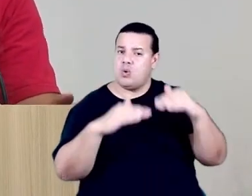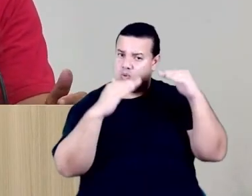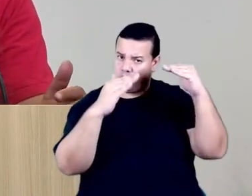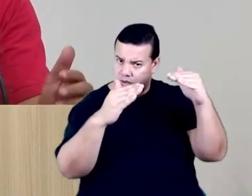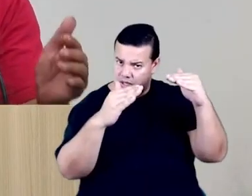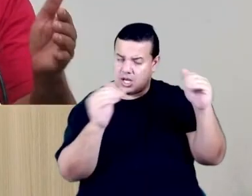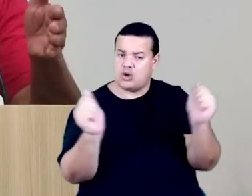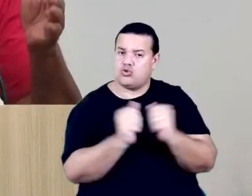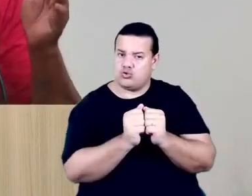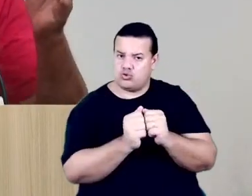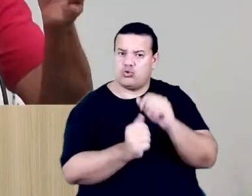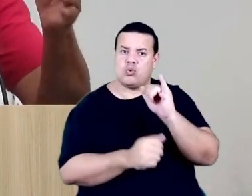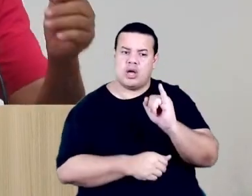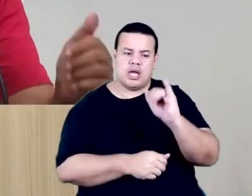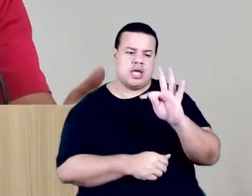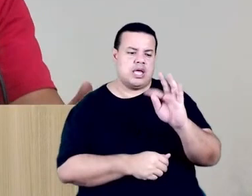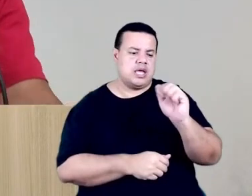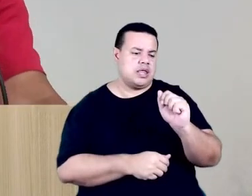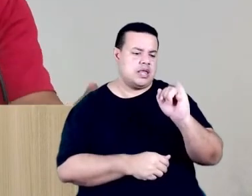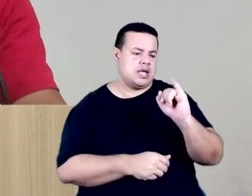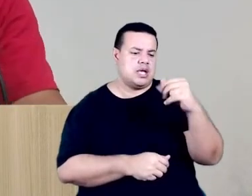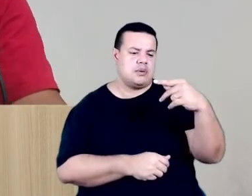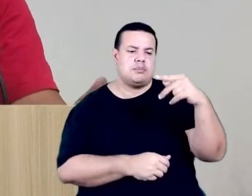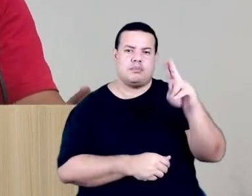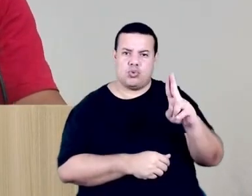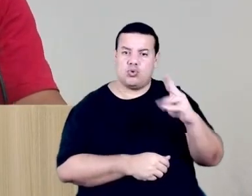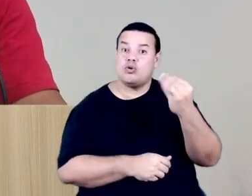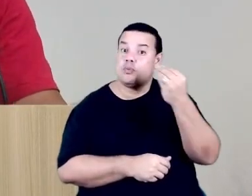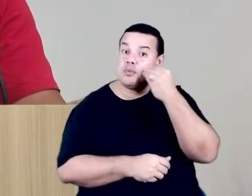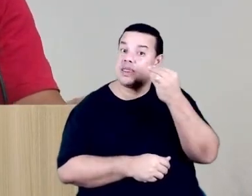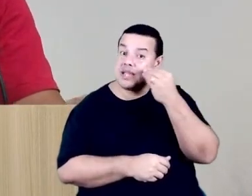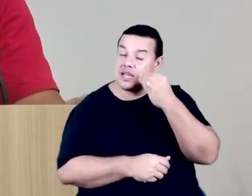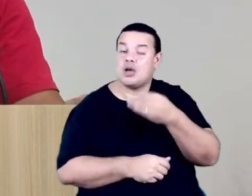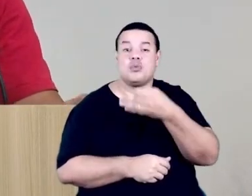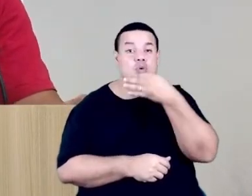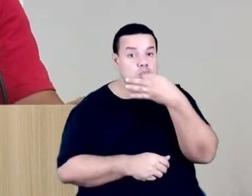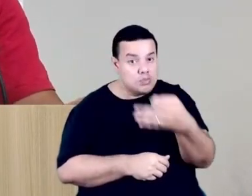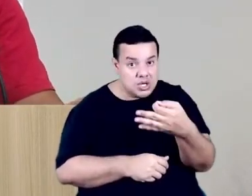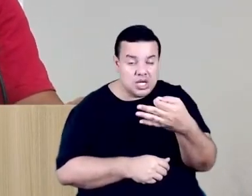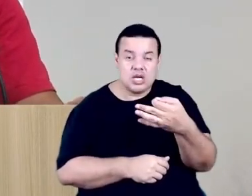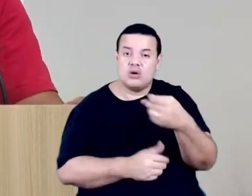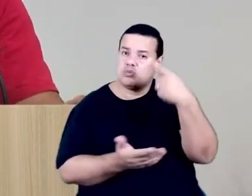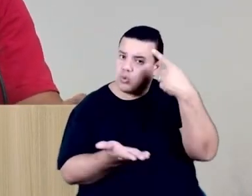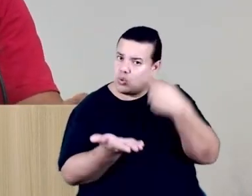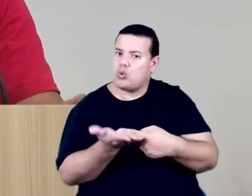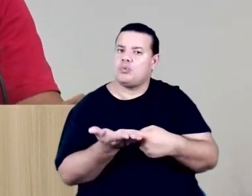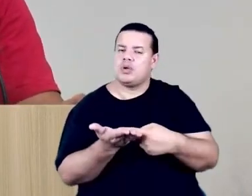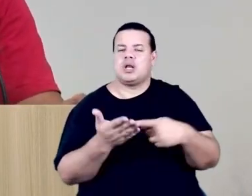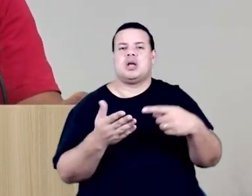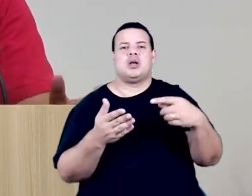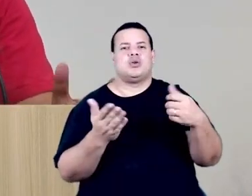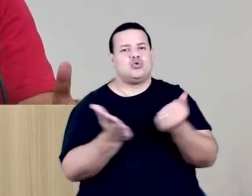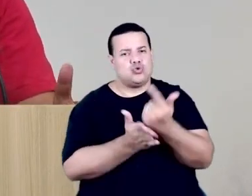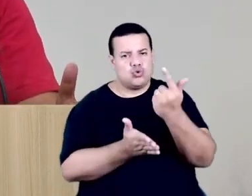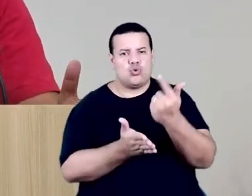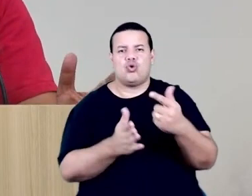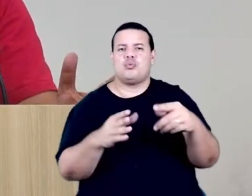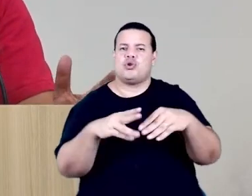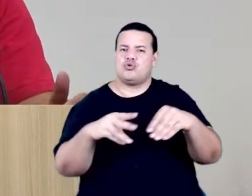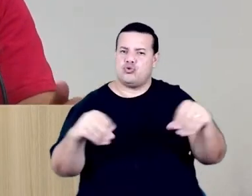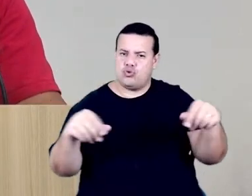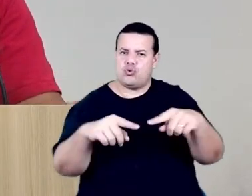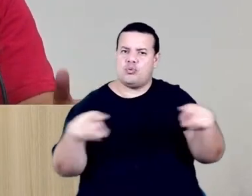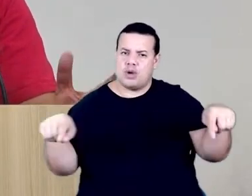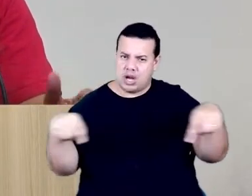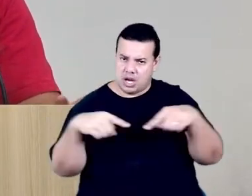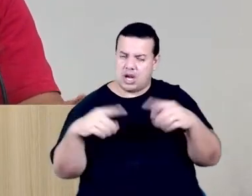nacional para poder encaixar uma uma posição de aquisição de uma área interessante para que